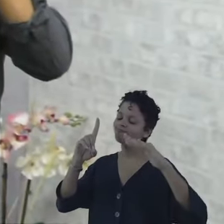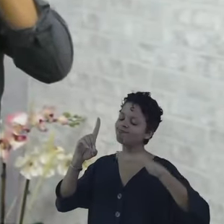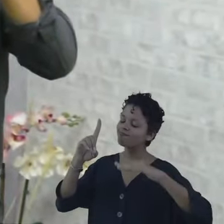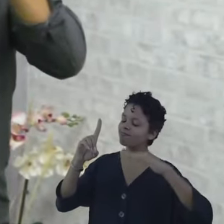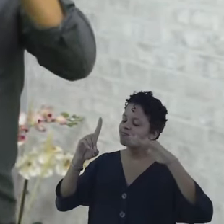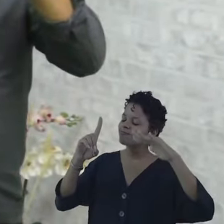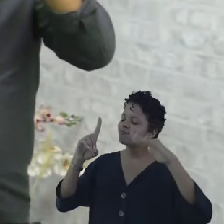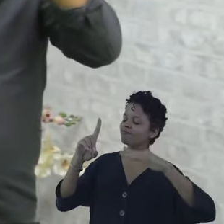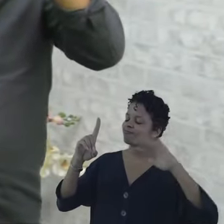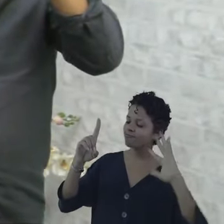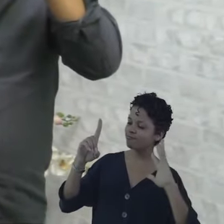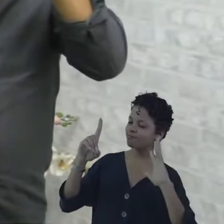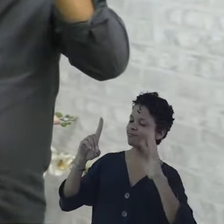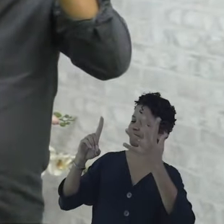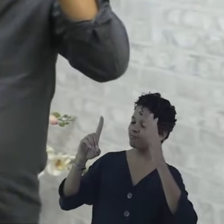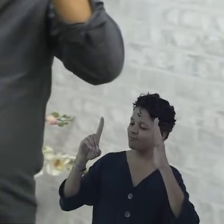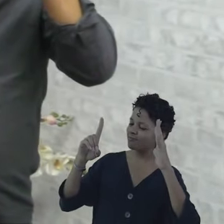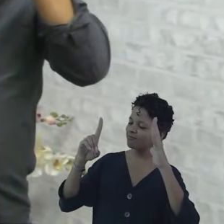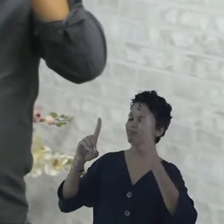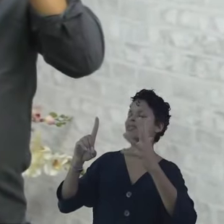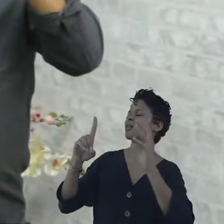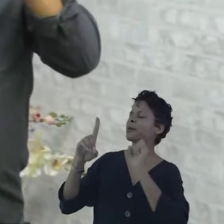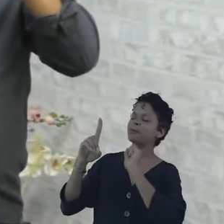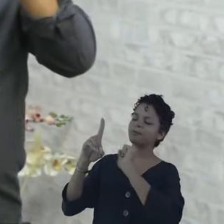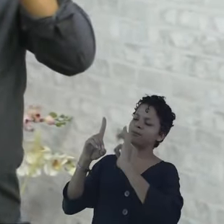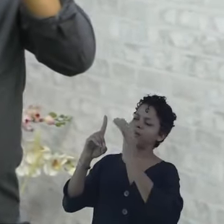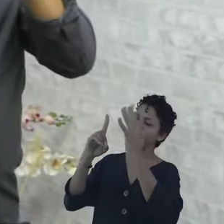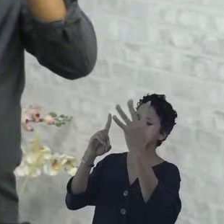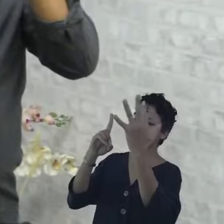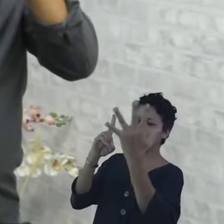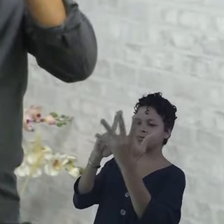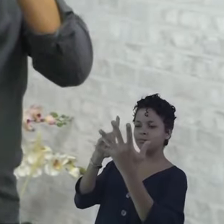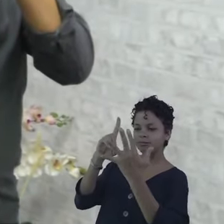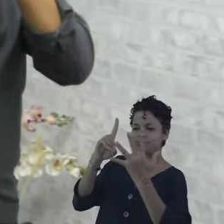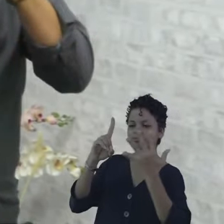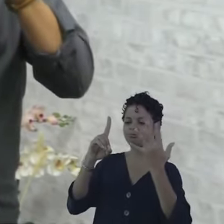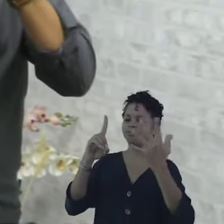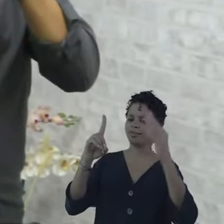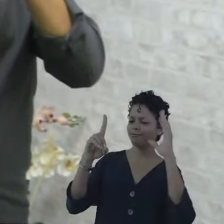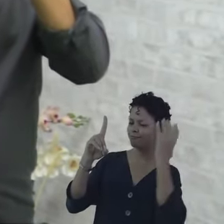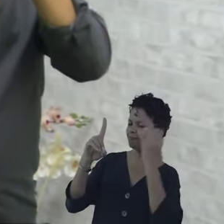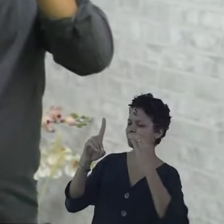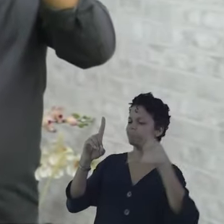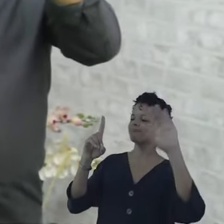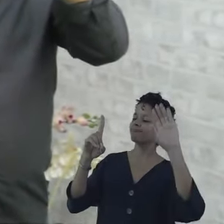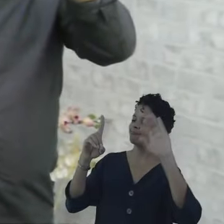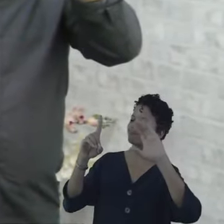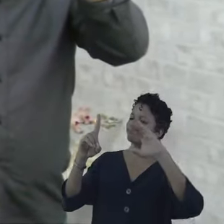Oh,